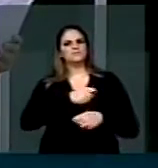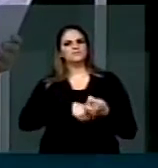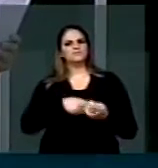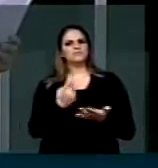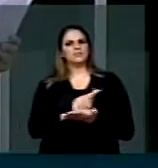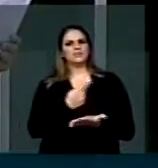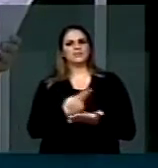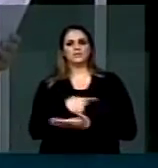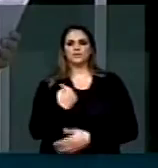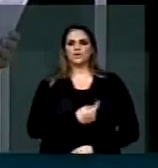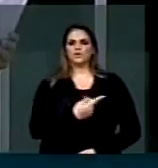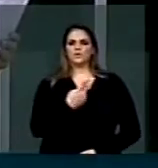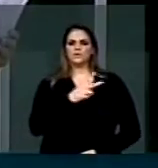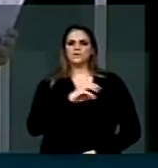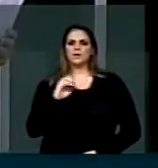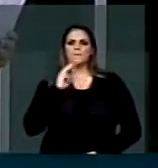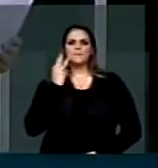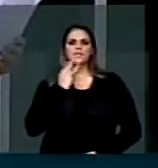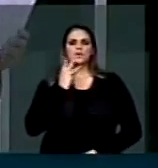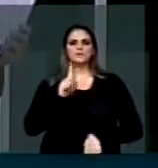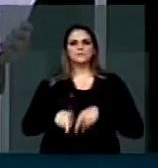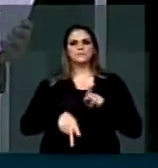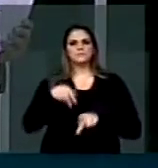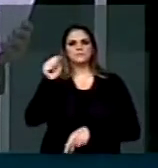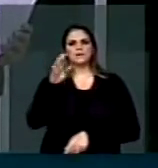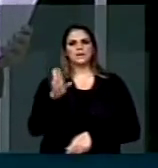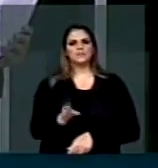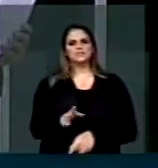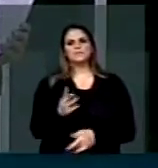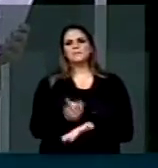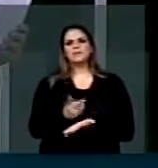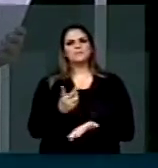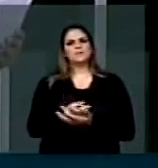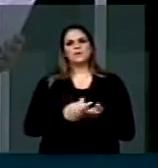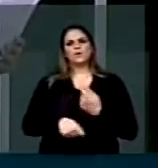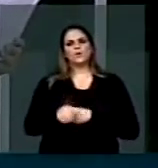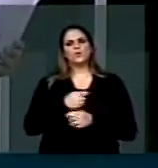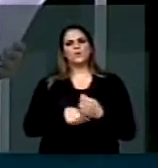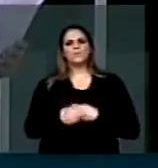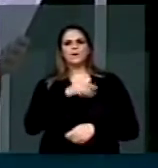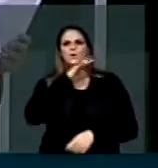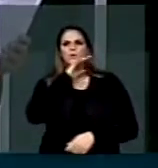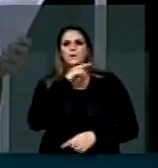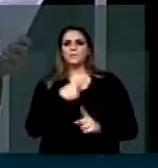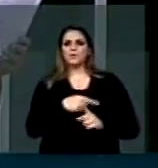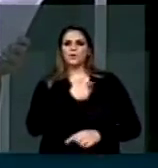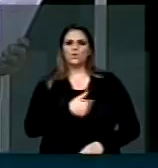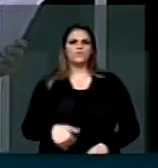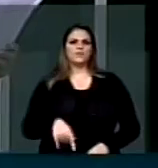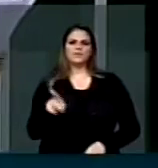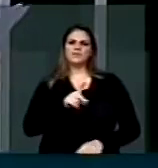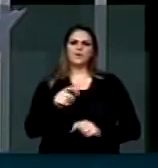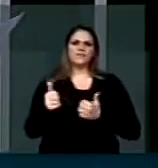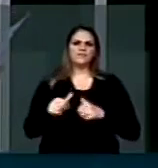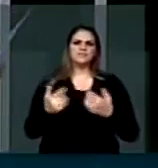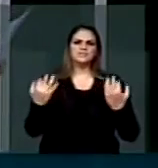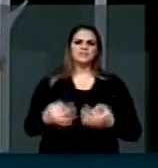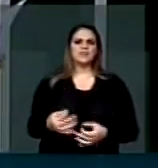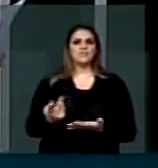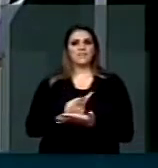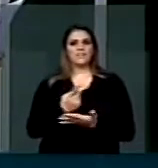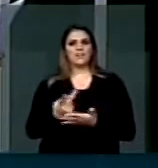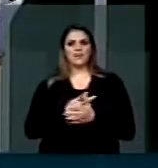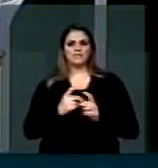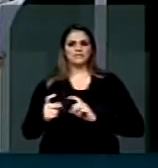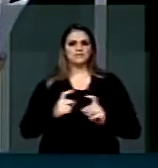Somos 200 milhões de brasileiros condenados a conviver em uma economia que patina por conta de um governo que não acerta no diagnóstico, erra na condução